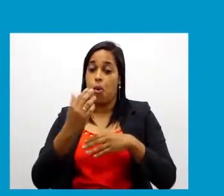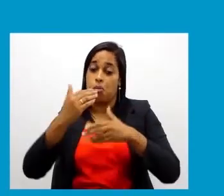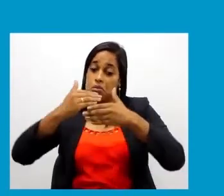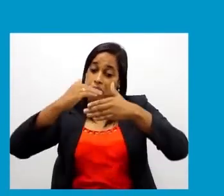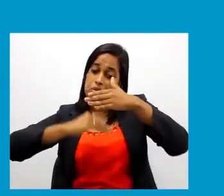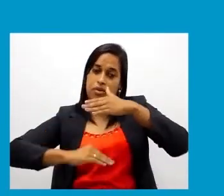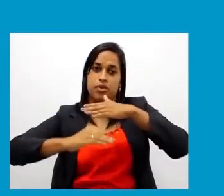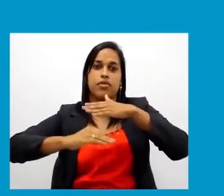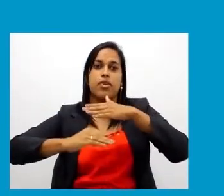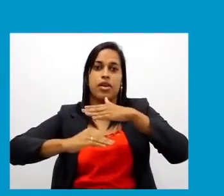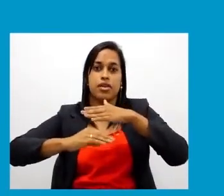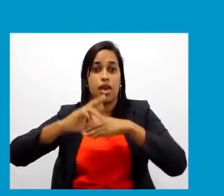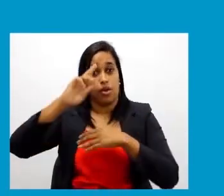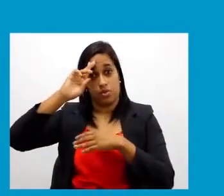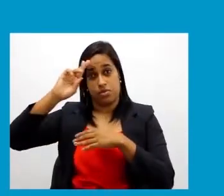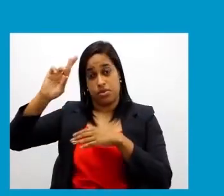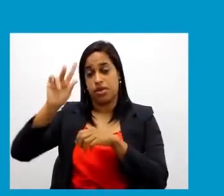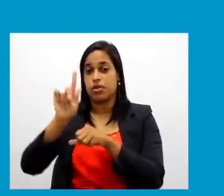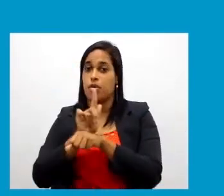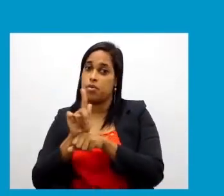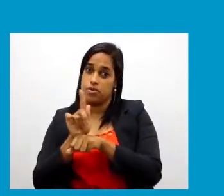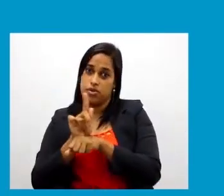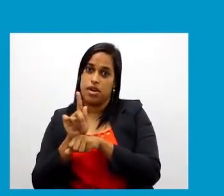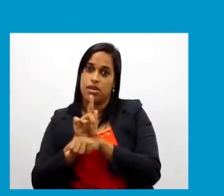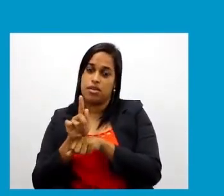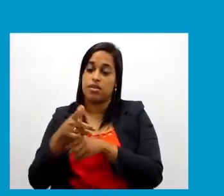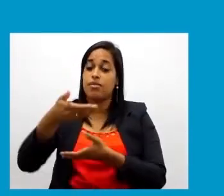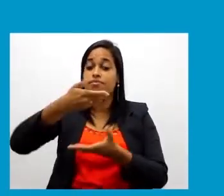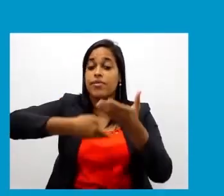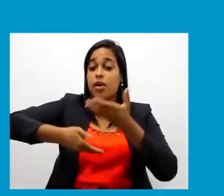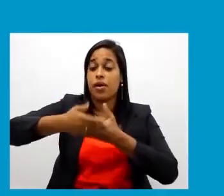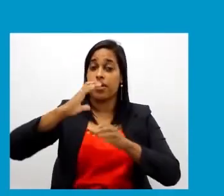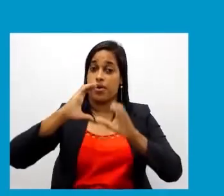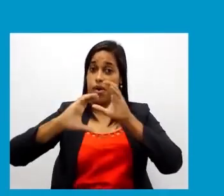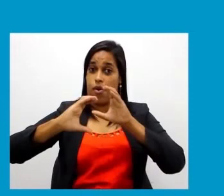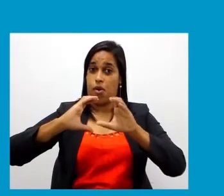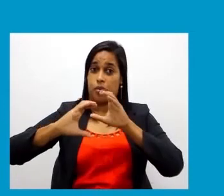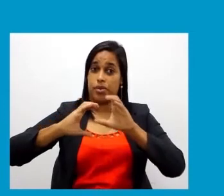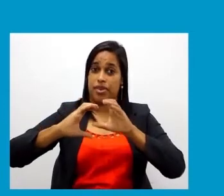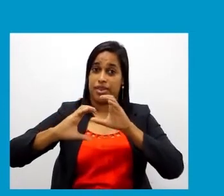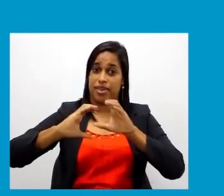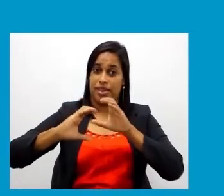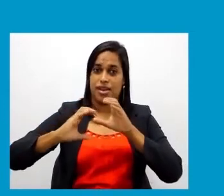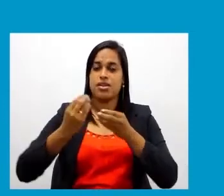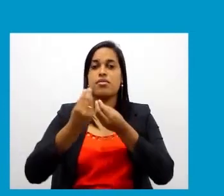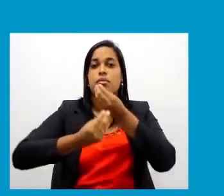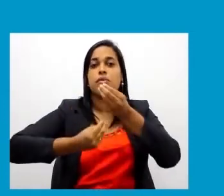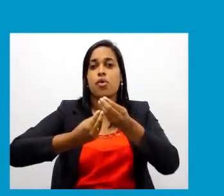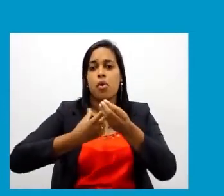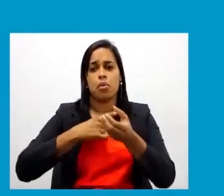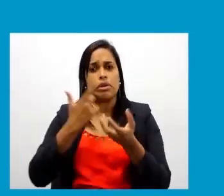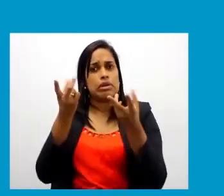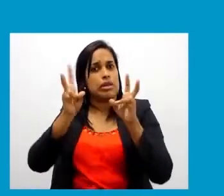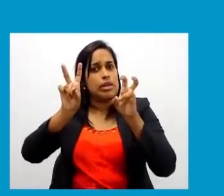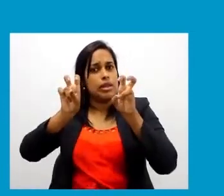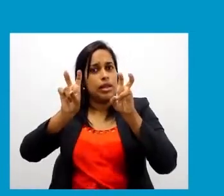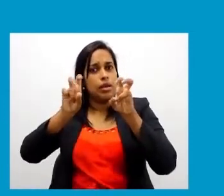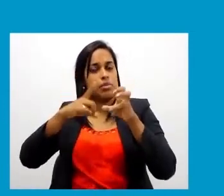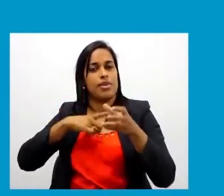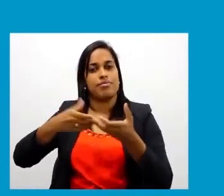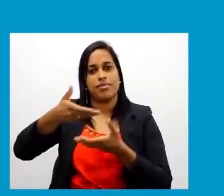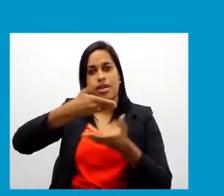cargo inferior. Do diretor para o gerente. Essa é uma relação, é uma comunicação descendente. Que tipo de coisas a gente tem numa